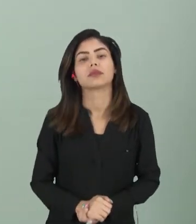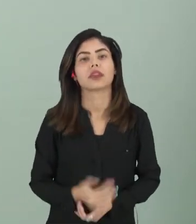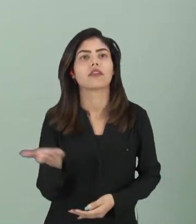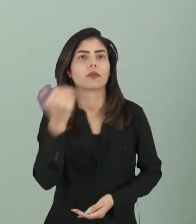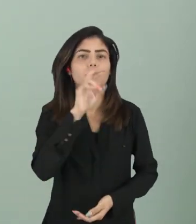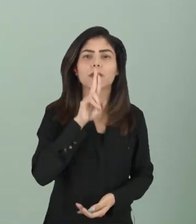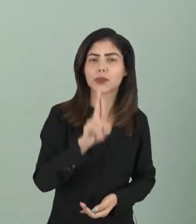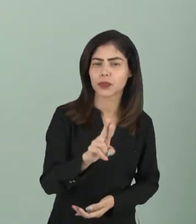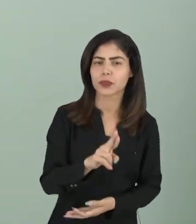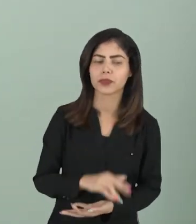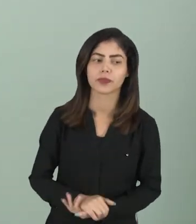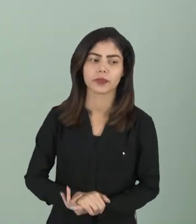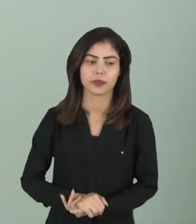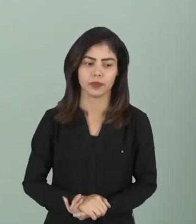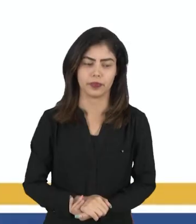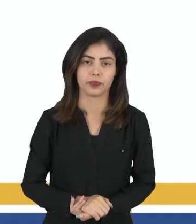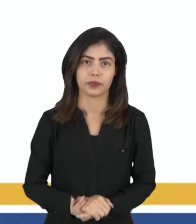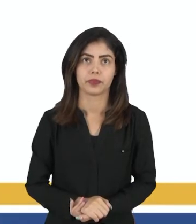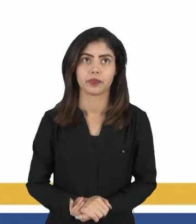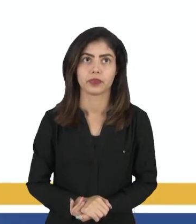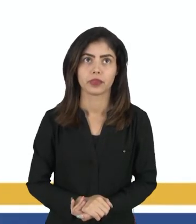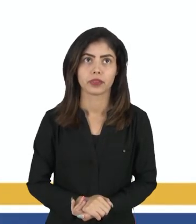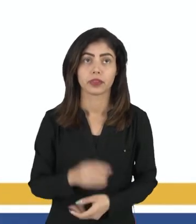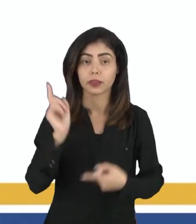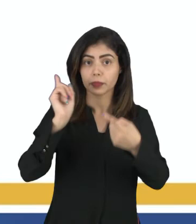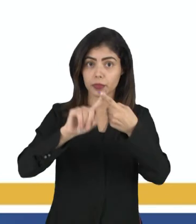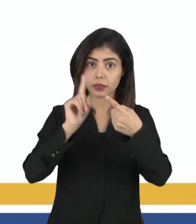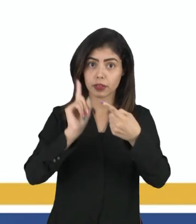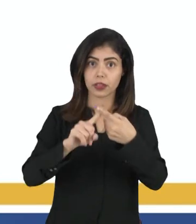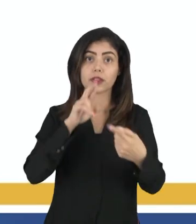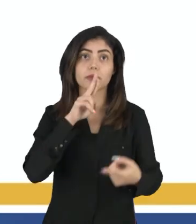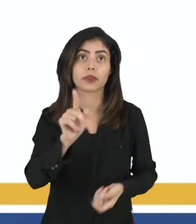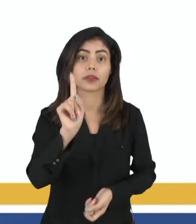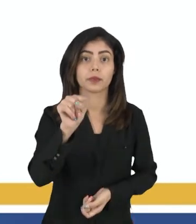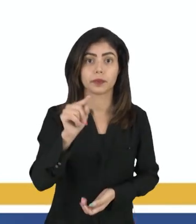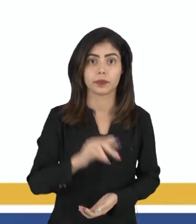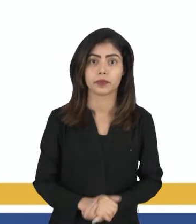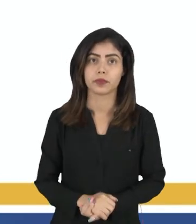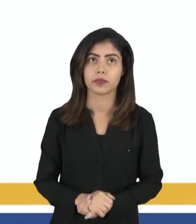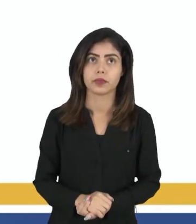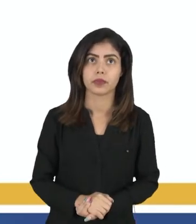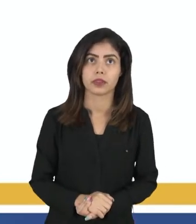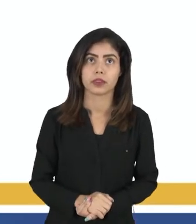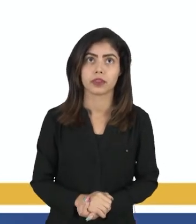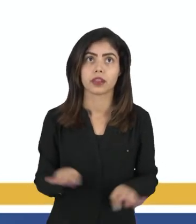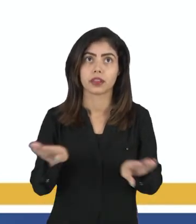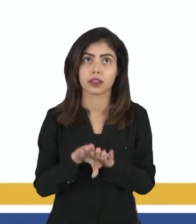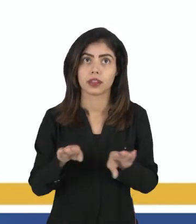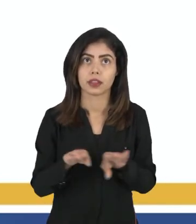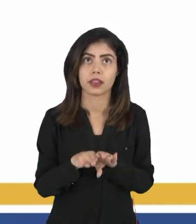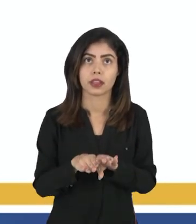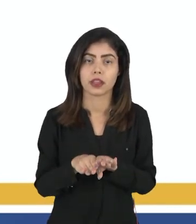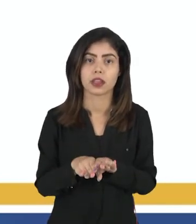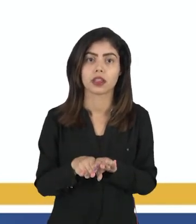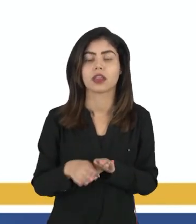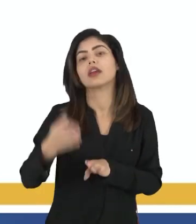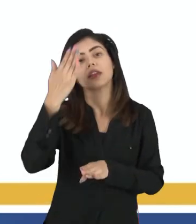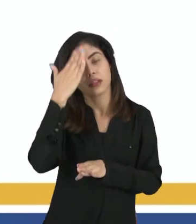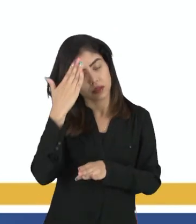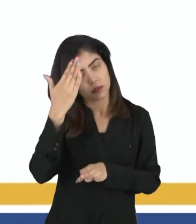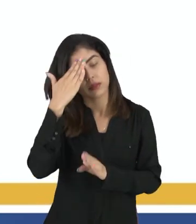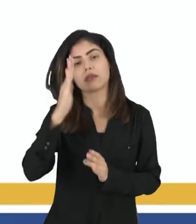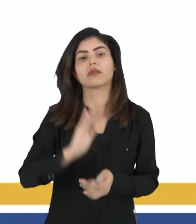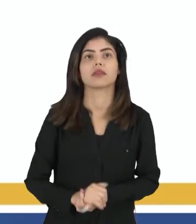Vamos para as respostas, tá? Na primeira questão, a resposta é: servem para demonstrar